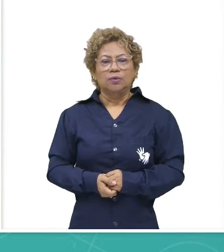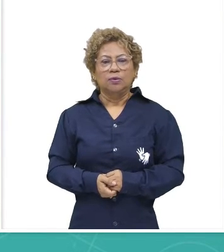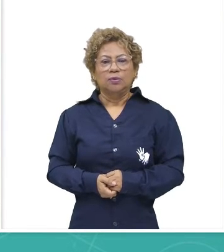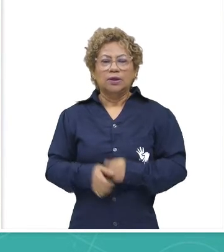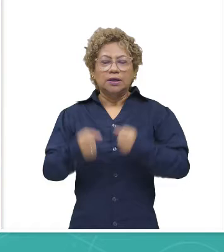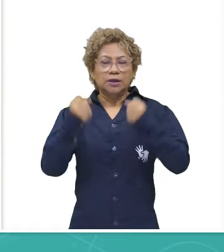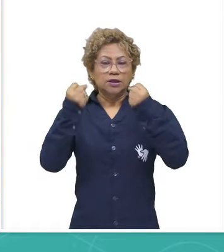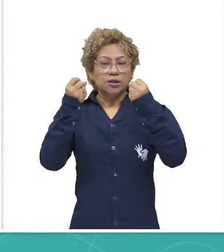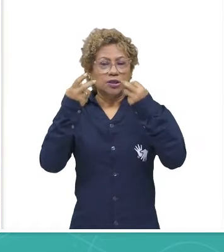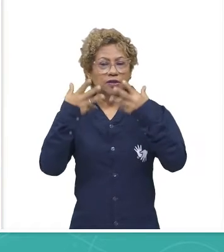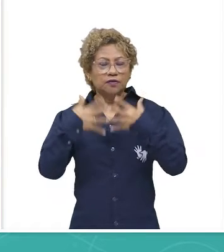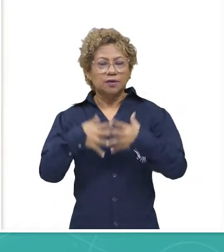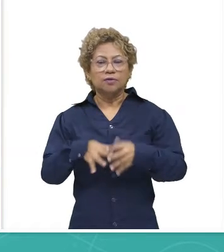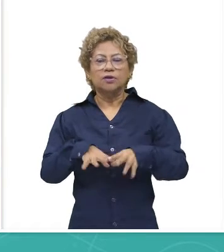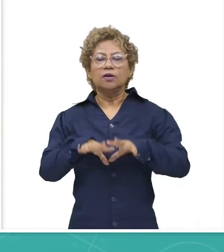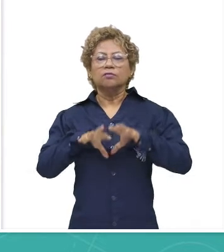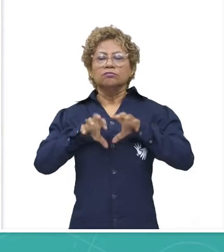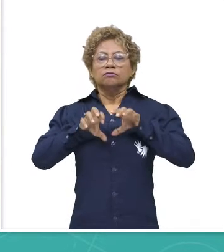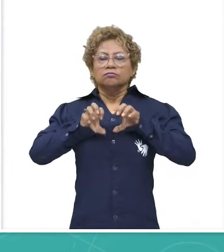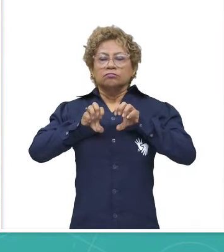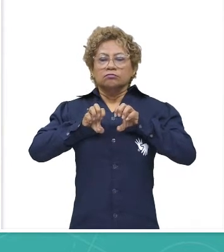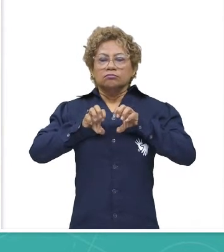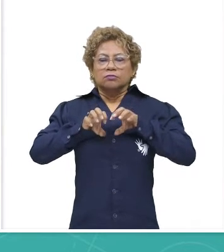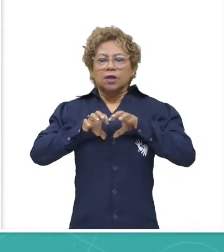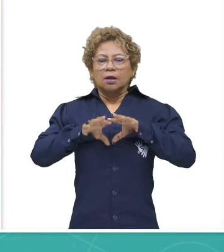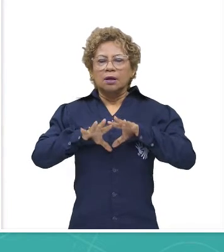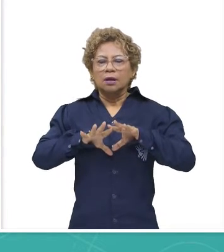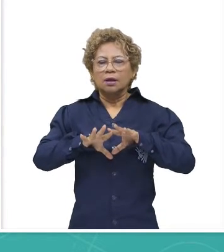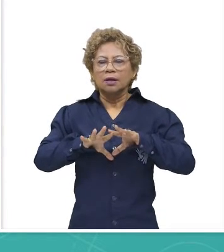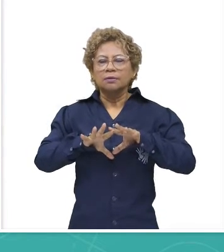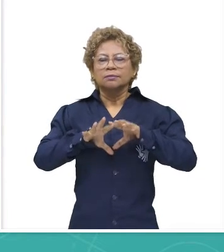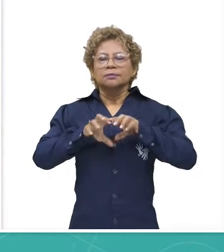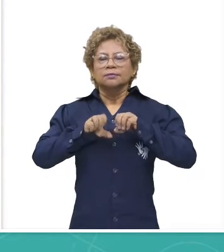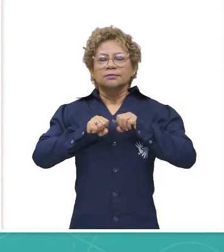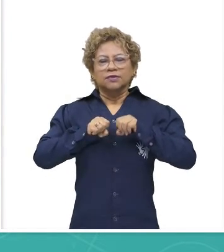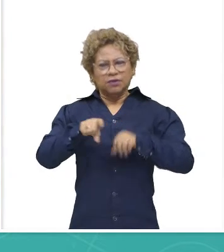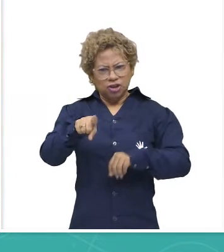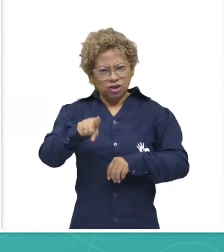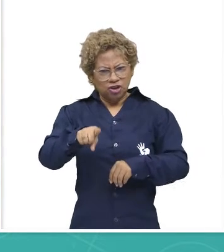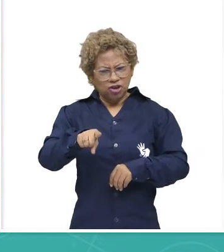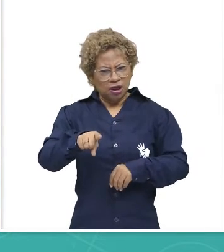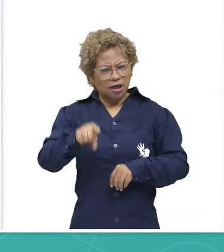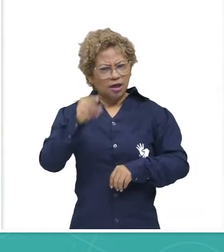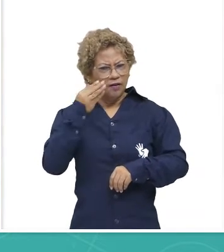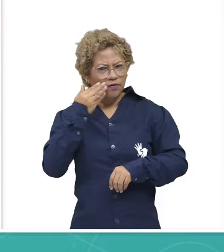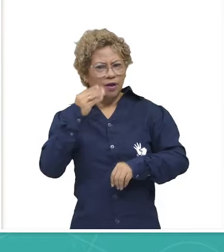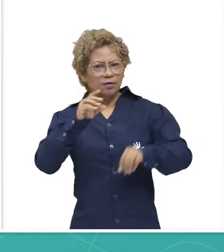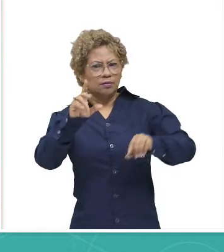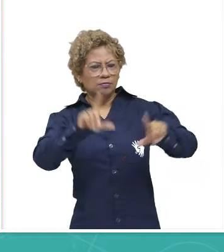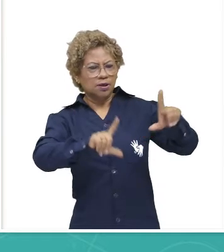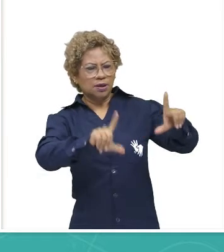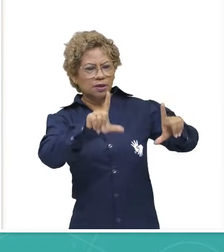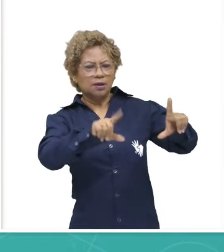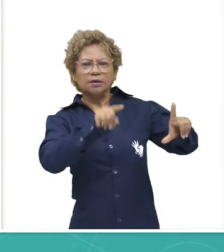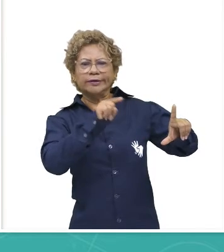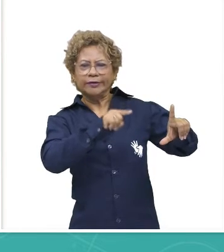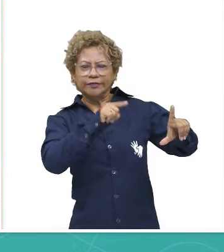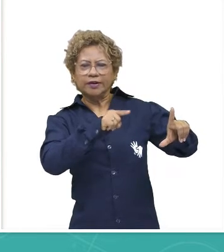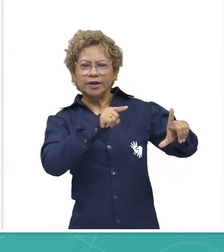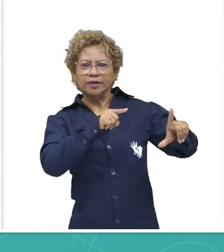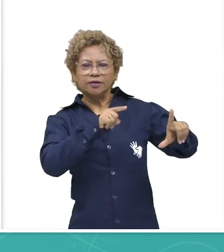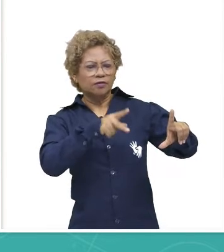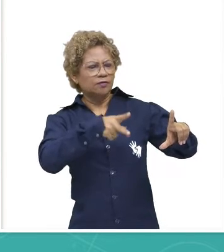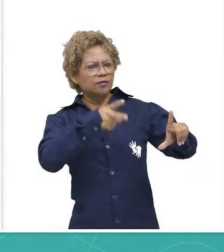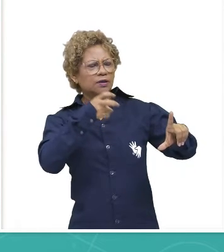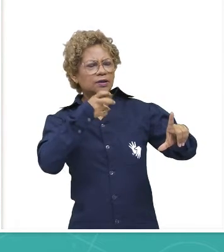de respiração. Vocês com certeza já ouviram aí na TV, quando a gente está acompanhando um time de futebol e